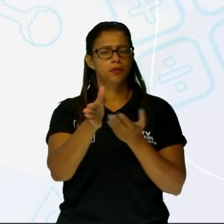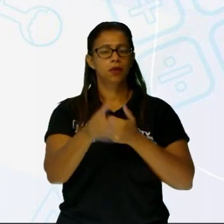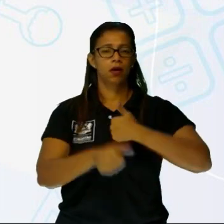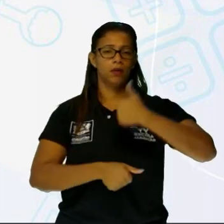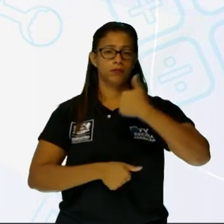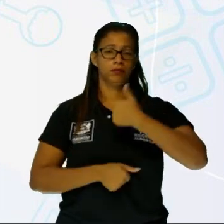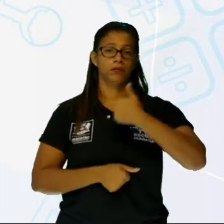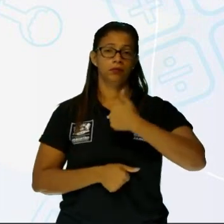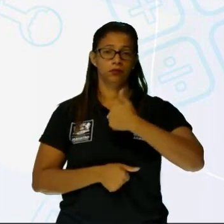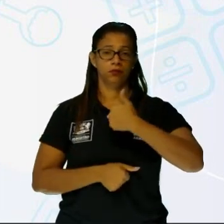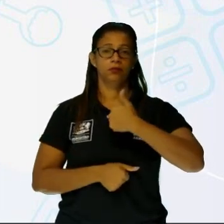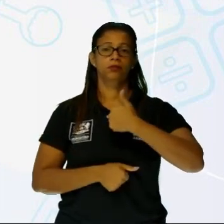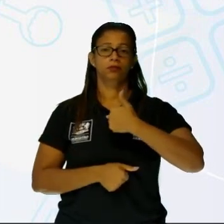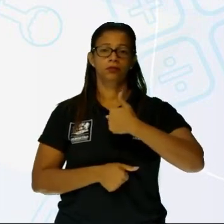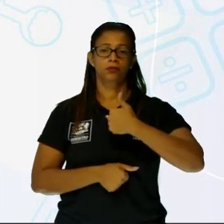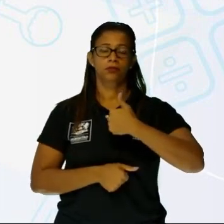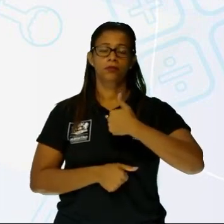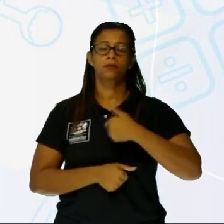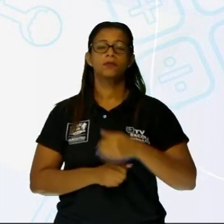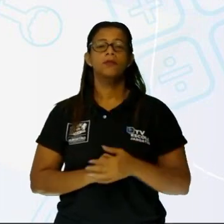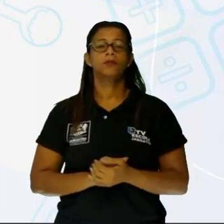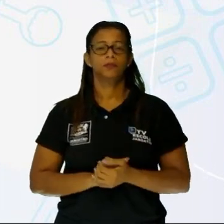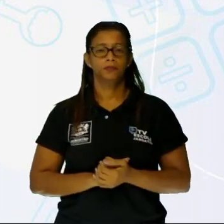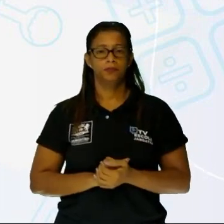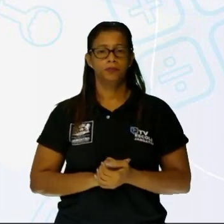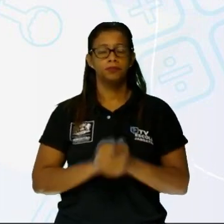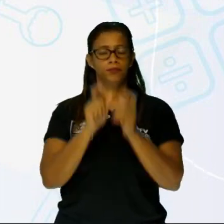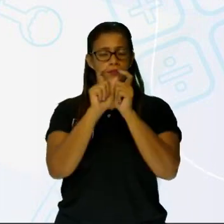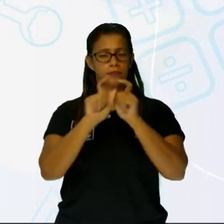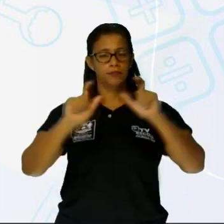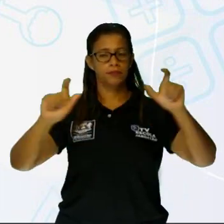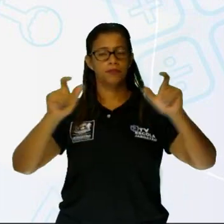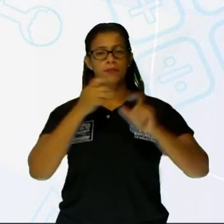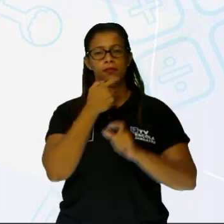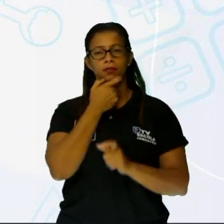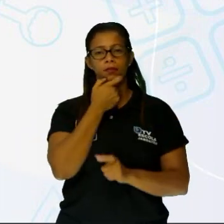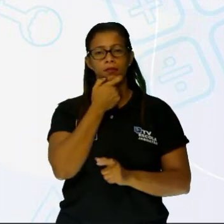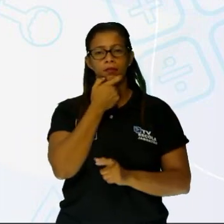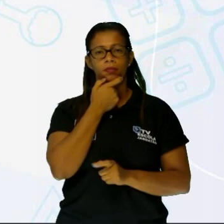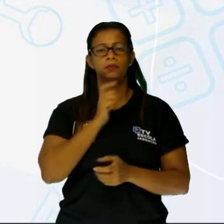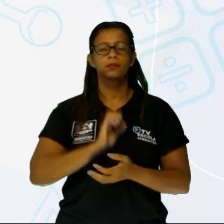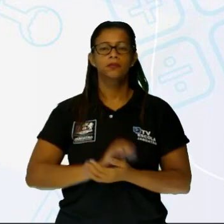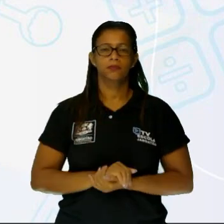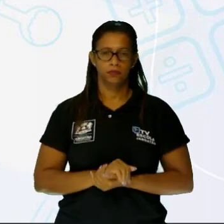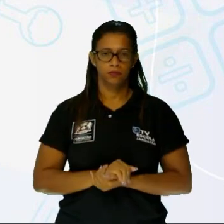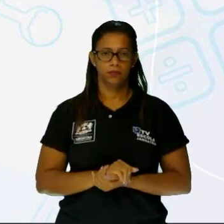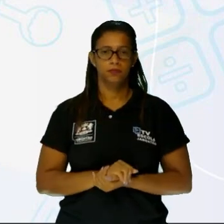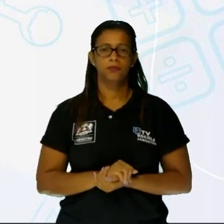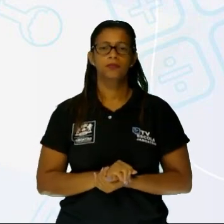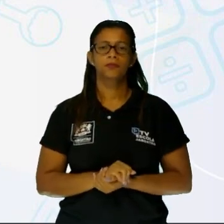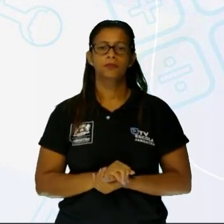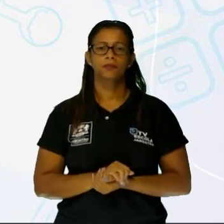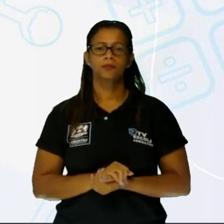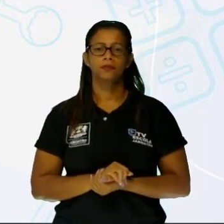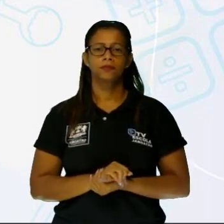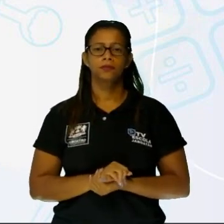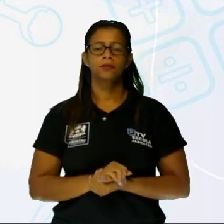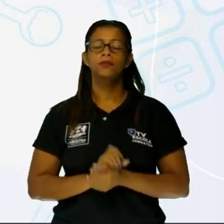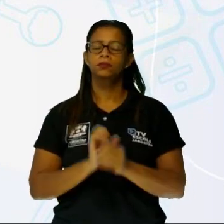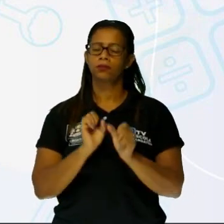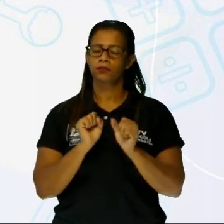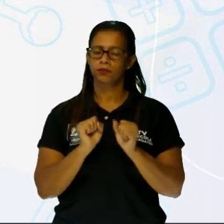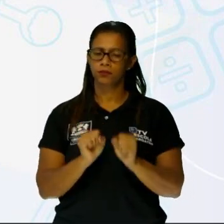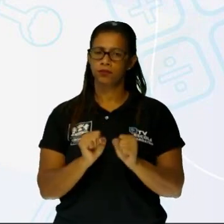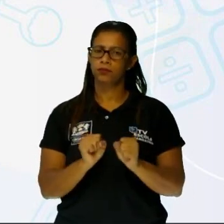dessas possibilidades é justamente assim, ó. They should see a doctor, né? Ou seja, eles deveriam ver